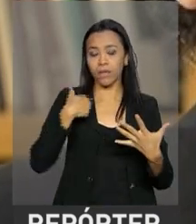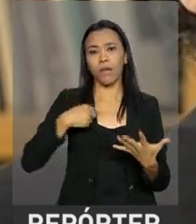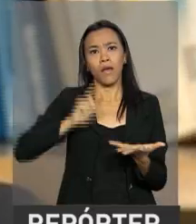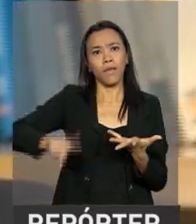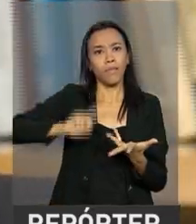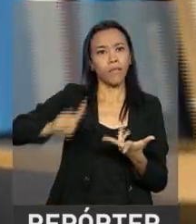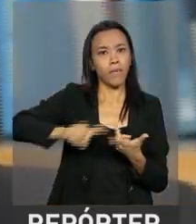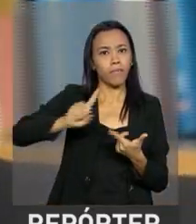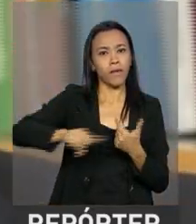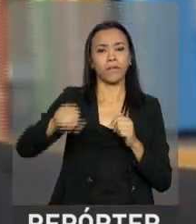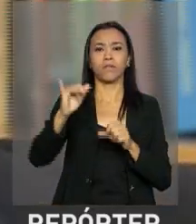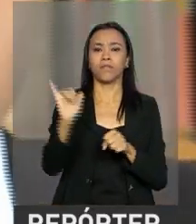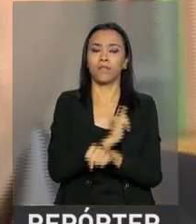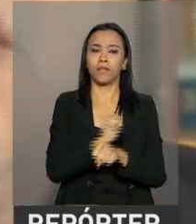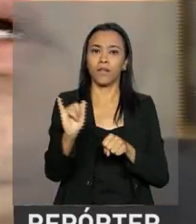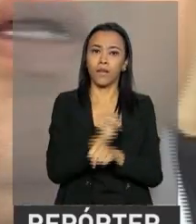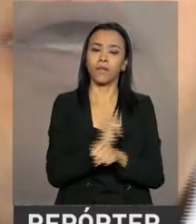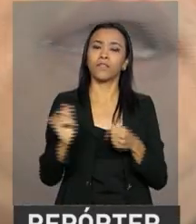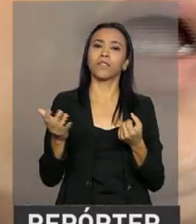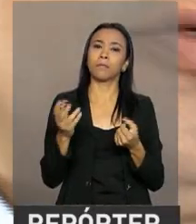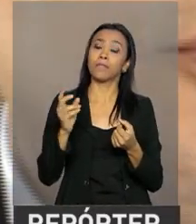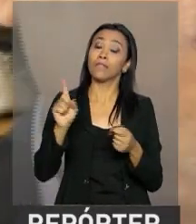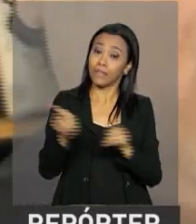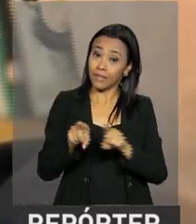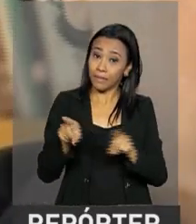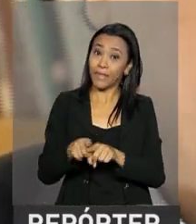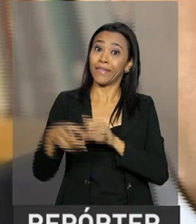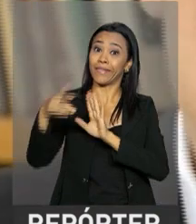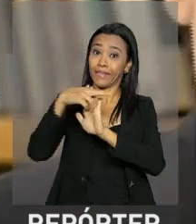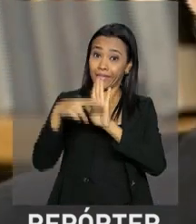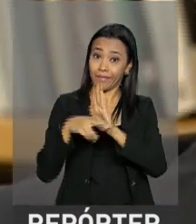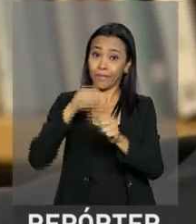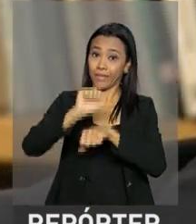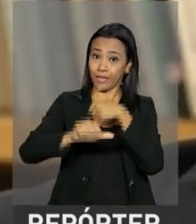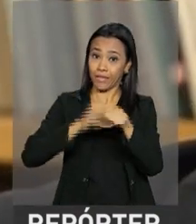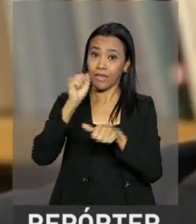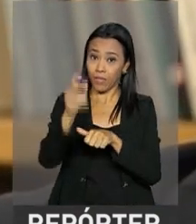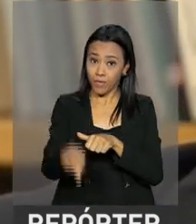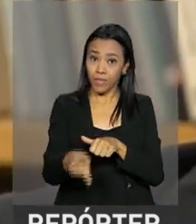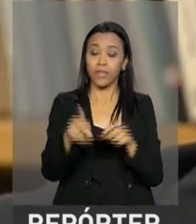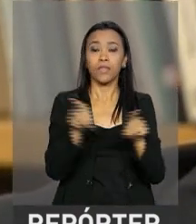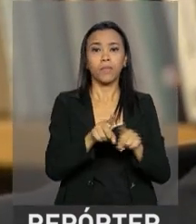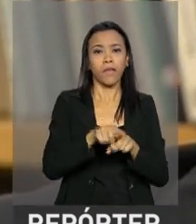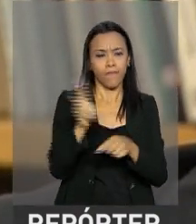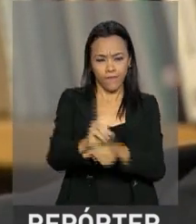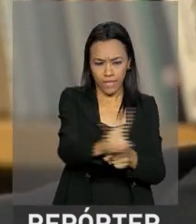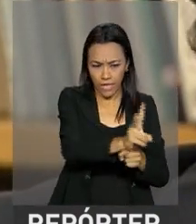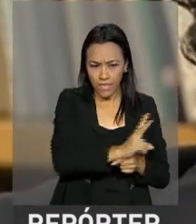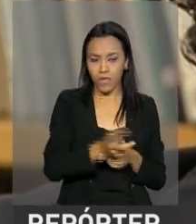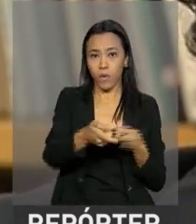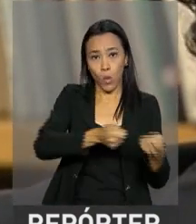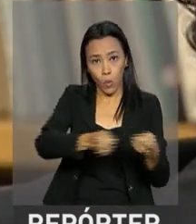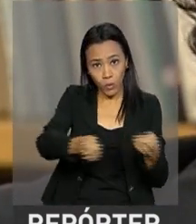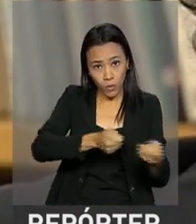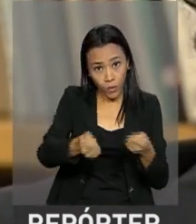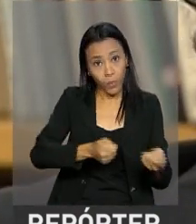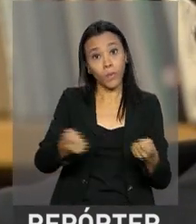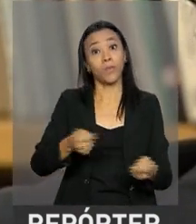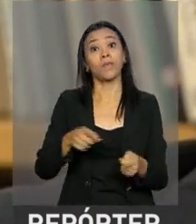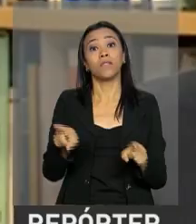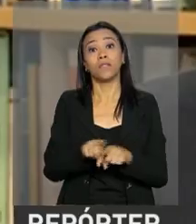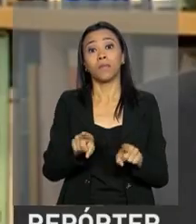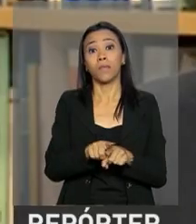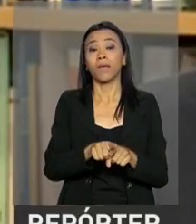de medidas incluindo a reforma da Previdência fiscalização e controle de gastos e regulamentação de